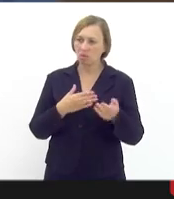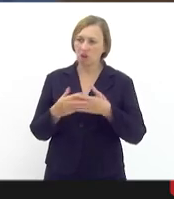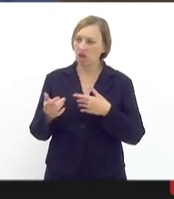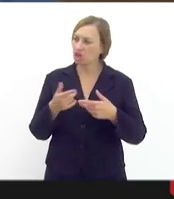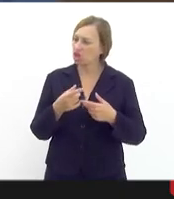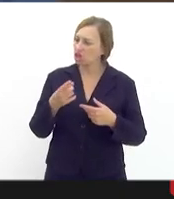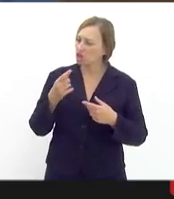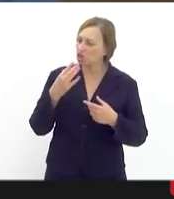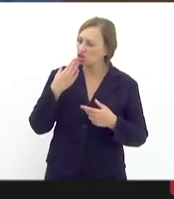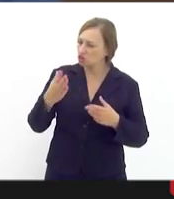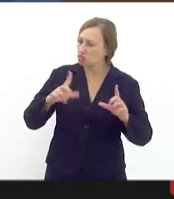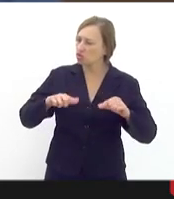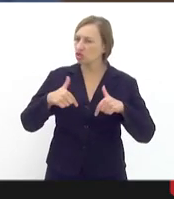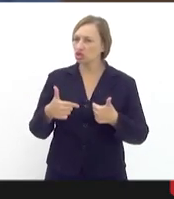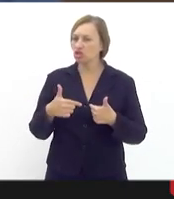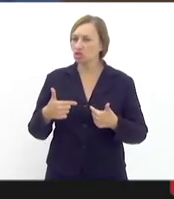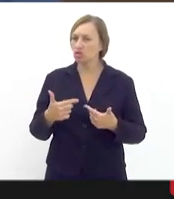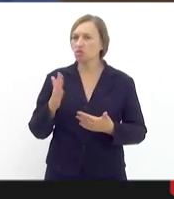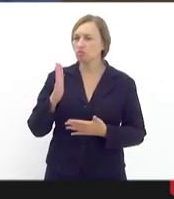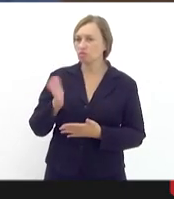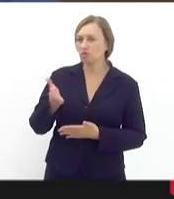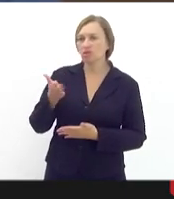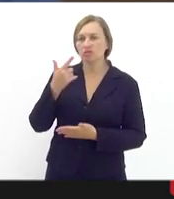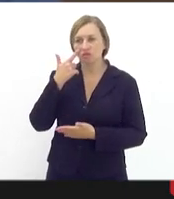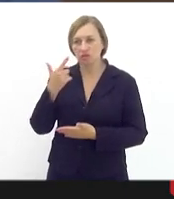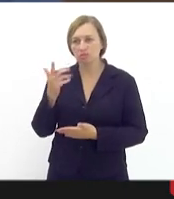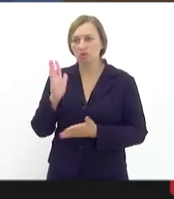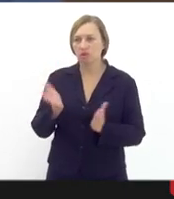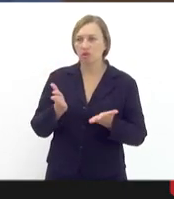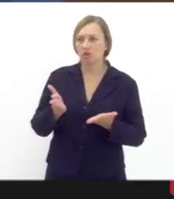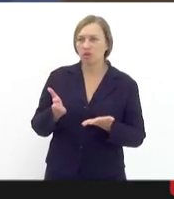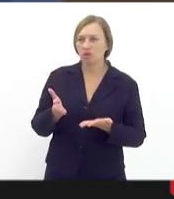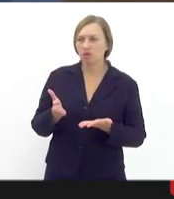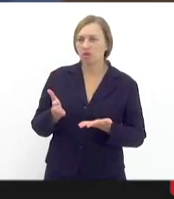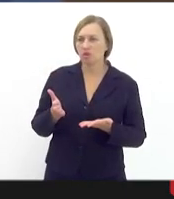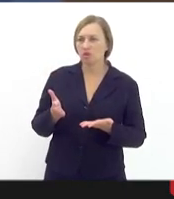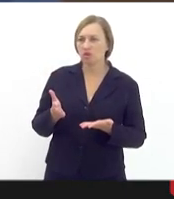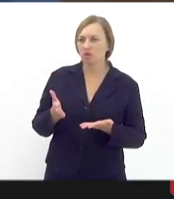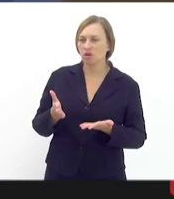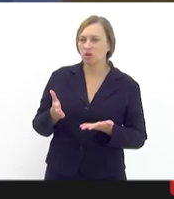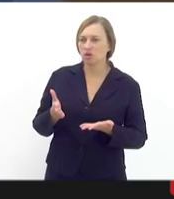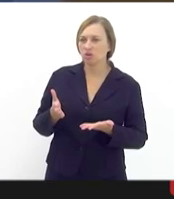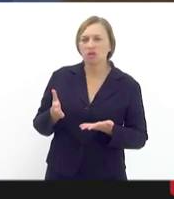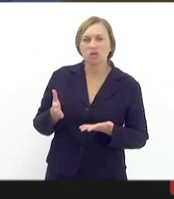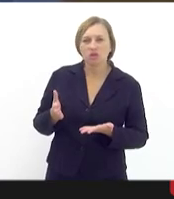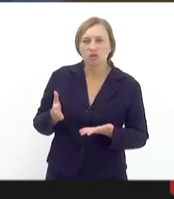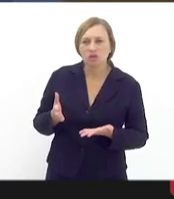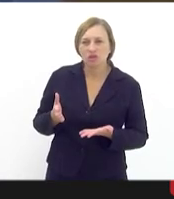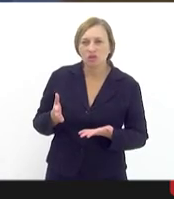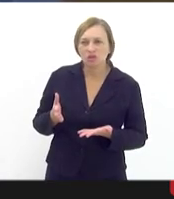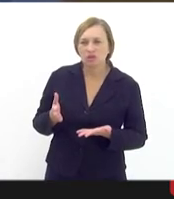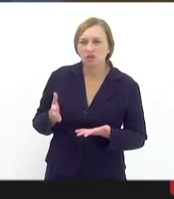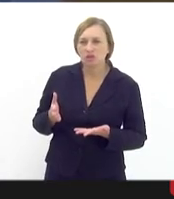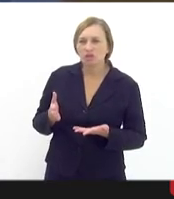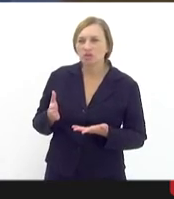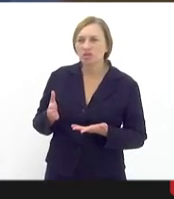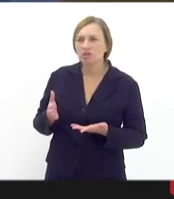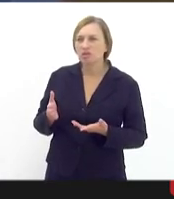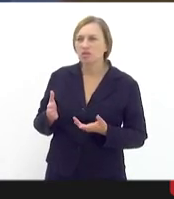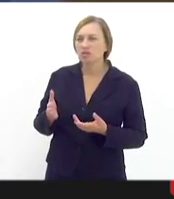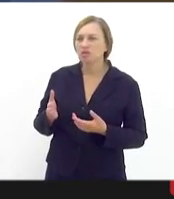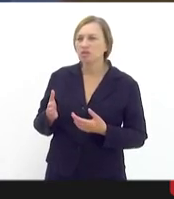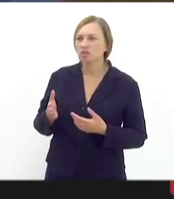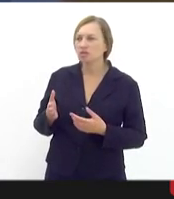de reação, como as que nós vimos agora, uma reação desproporcional do Telegram, que publicou para seus usuários um